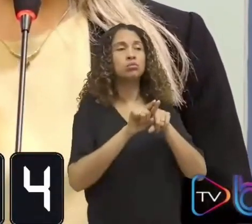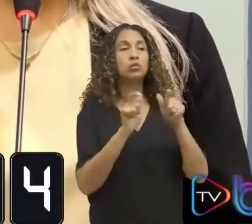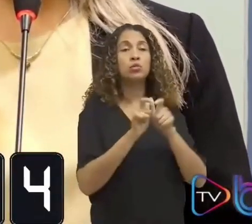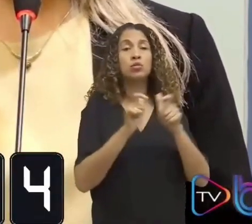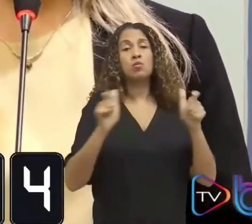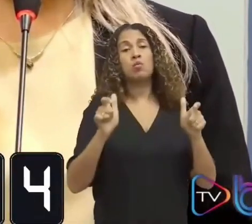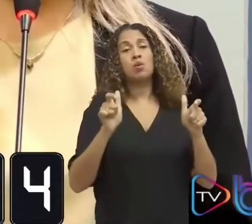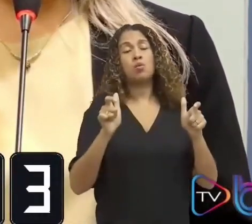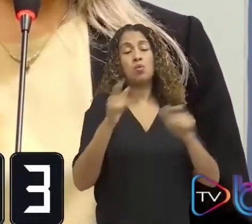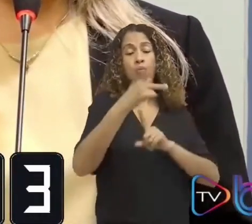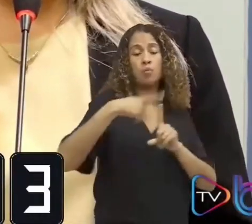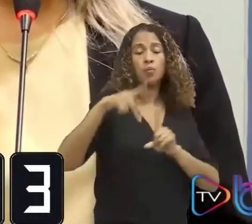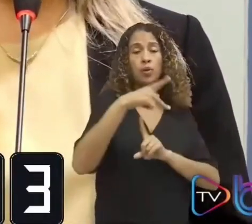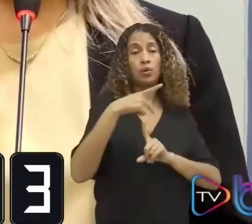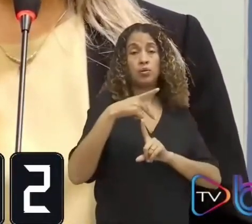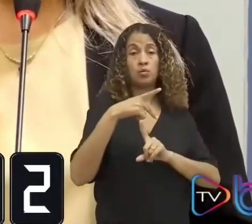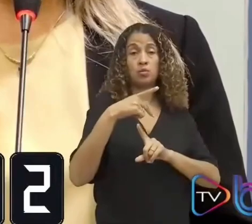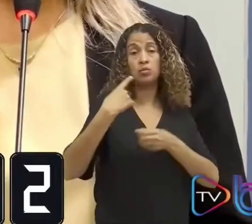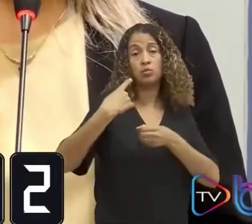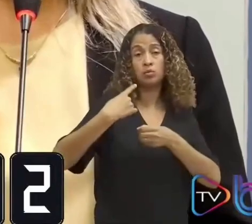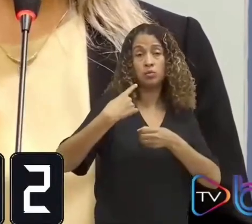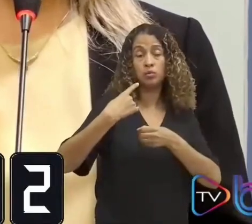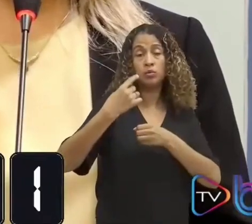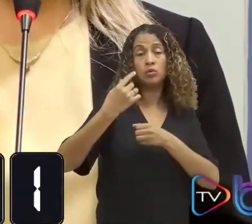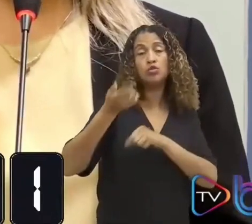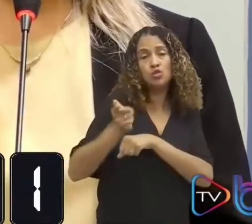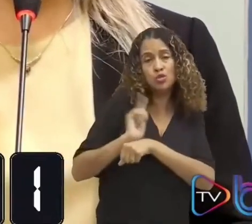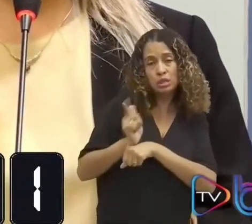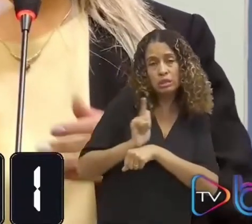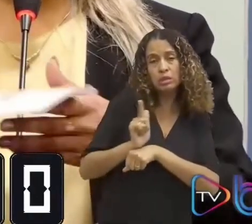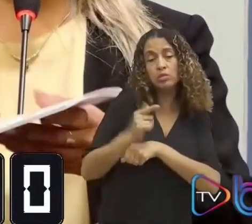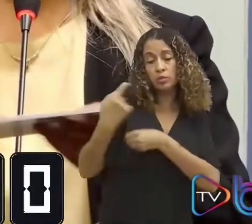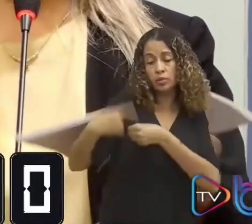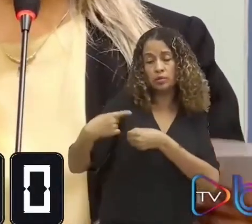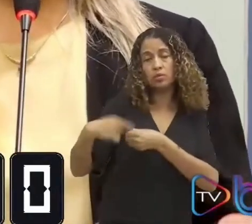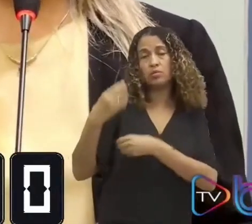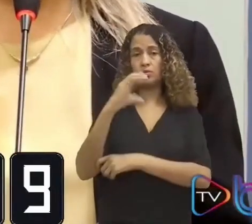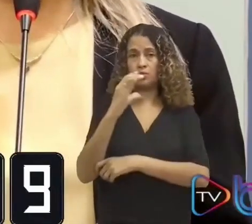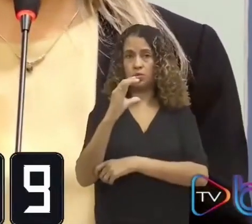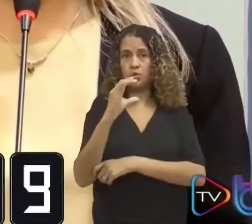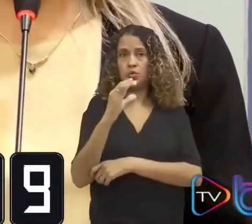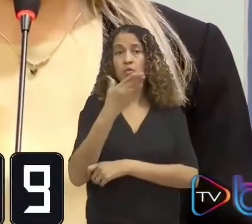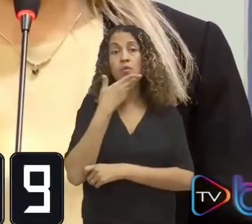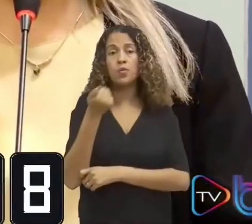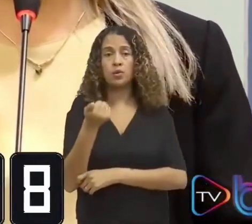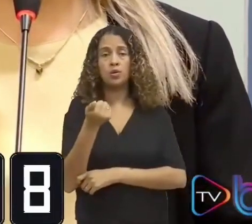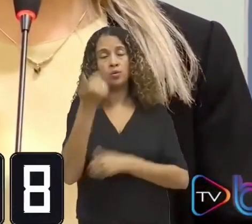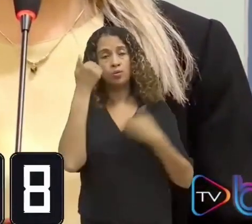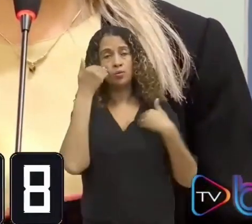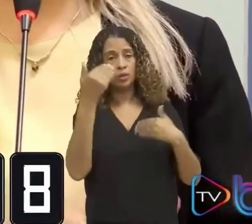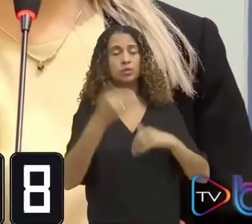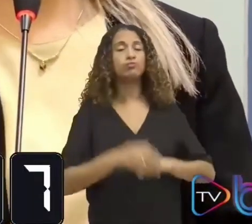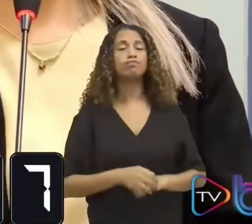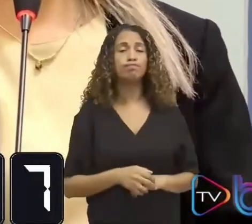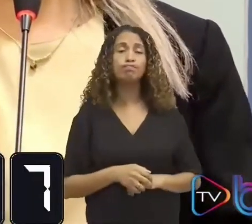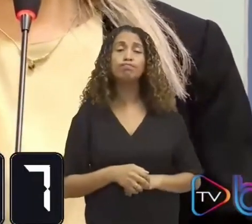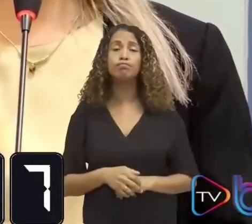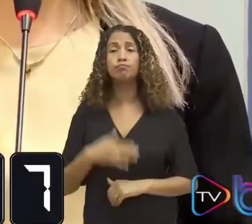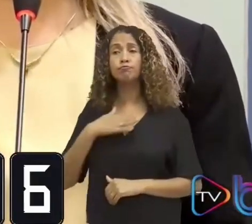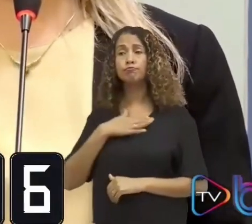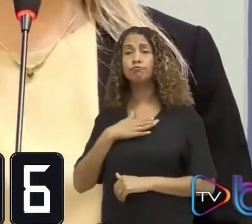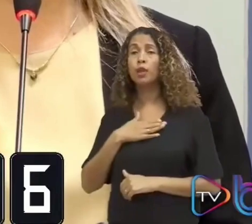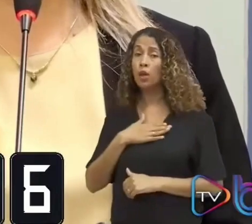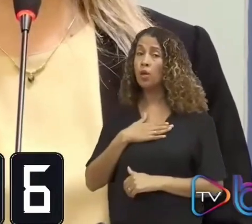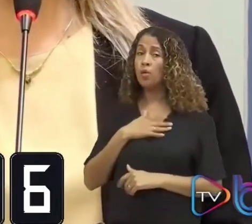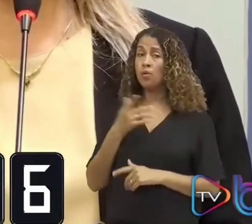o mais bem elaborado, o mais completo plano de gestão pública para Camboriú. Obrigada. Eu sou adepto à lisura no processo